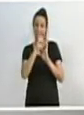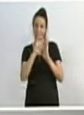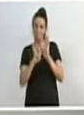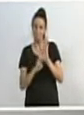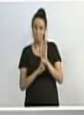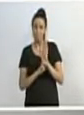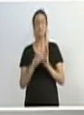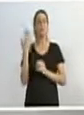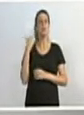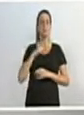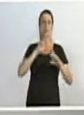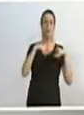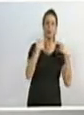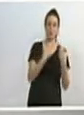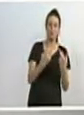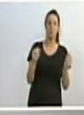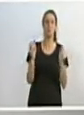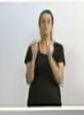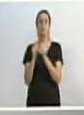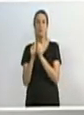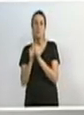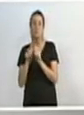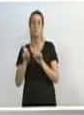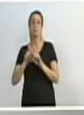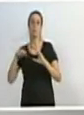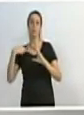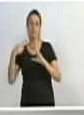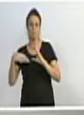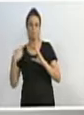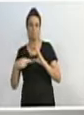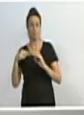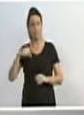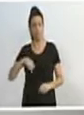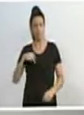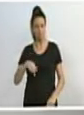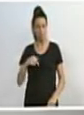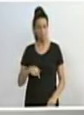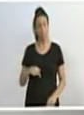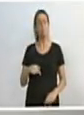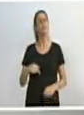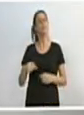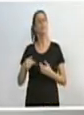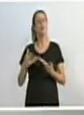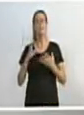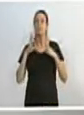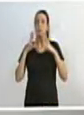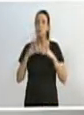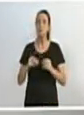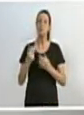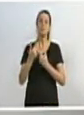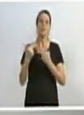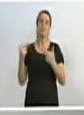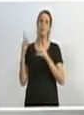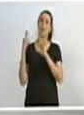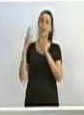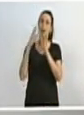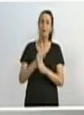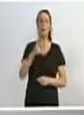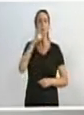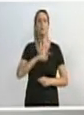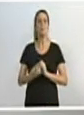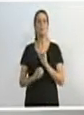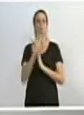Executivo, muitas delas com a participação da frente parlamentar aqui da Câmara de Vereadores, fez com que nós chegássemos a uma legislação